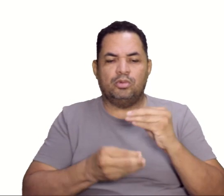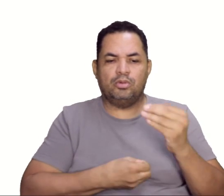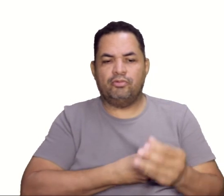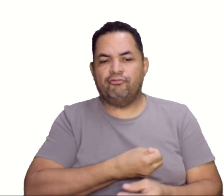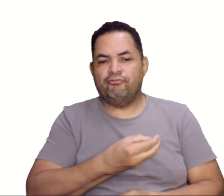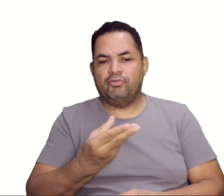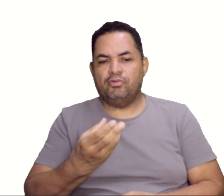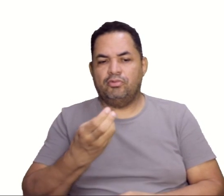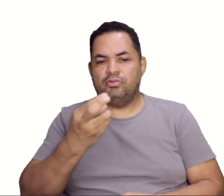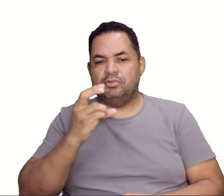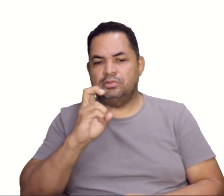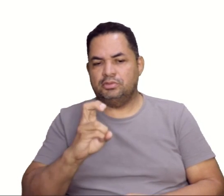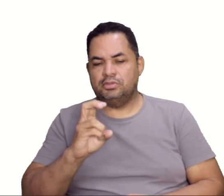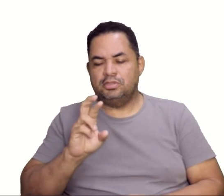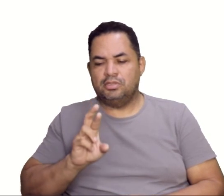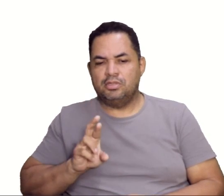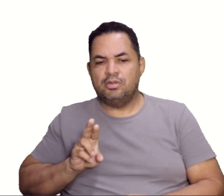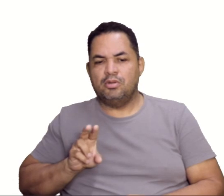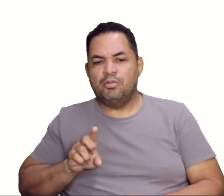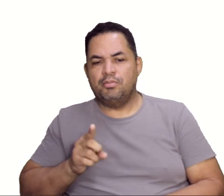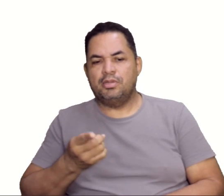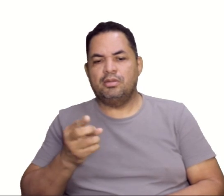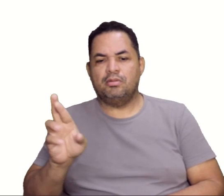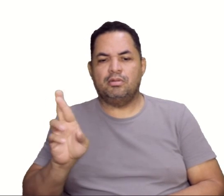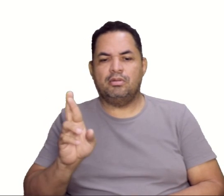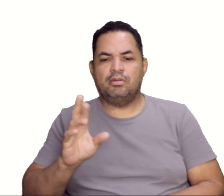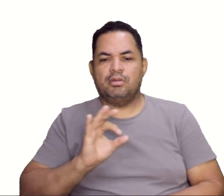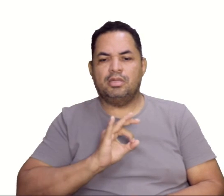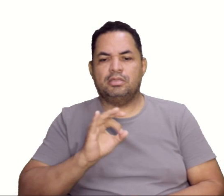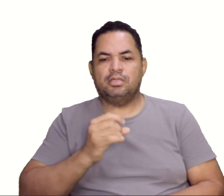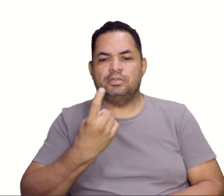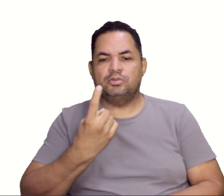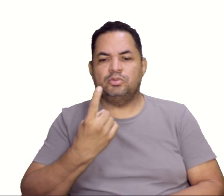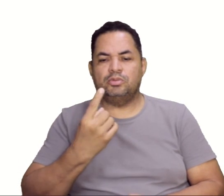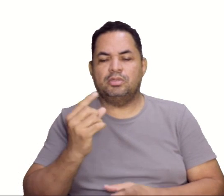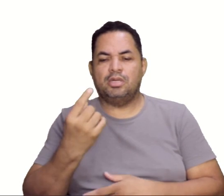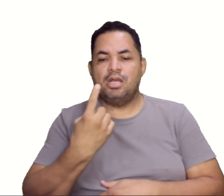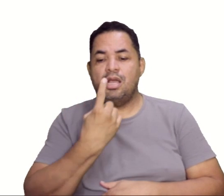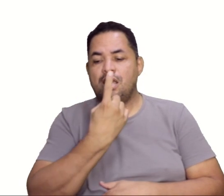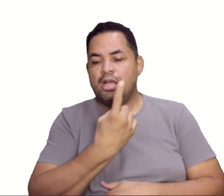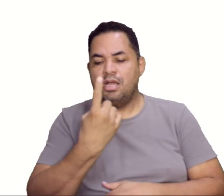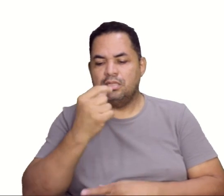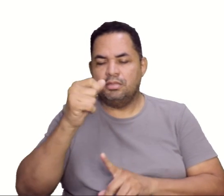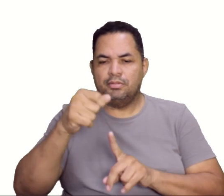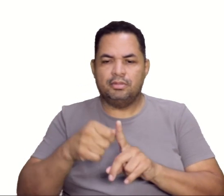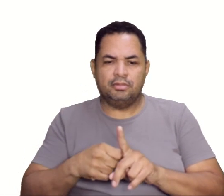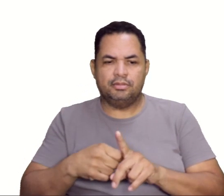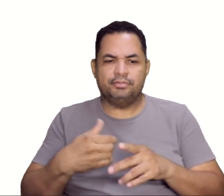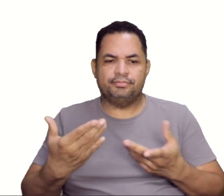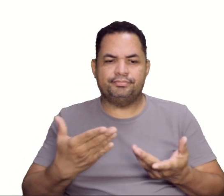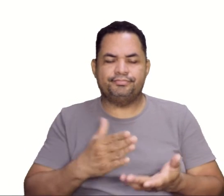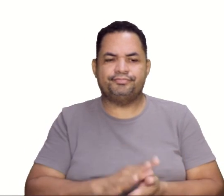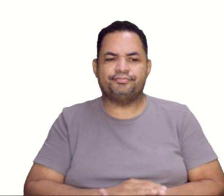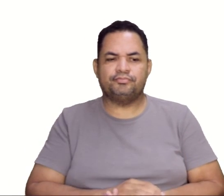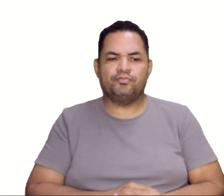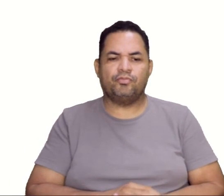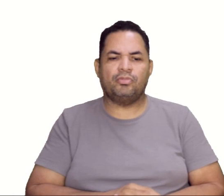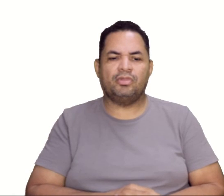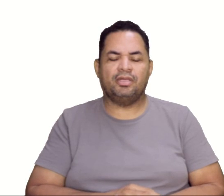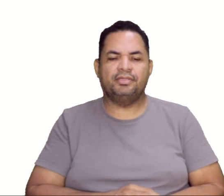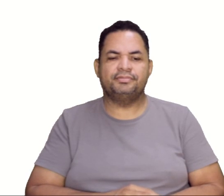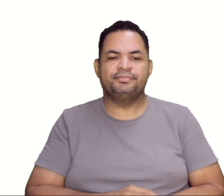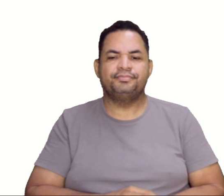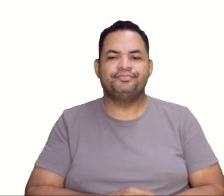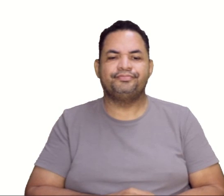5.000 a taxa de 1% ao mês e aqui um detalhe importante ó L E aí mas aí esse tipo de questão aqui vai dá um